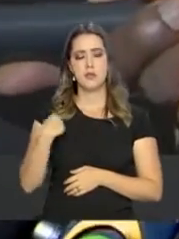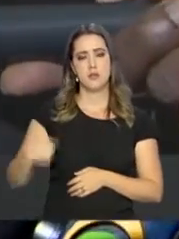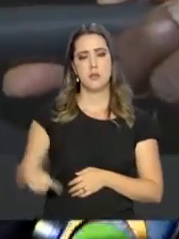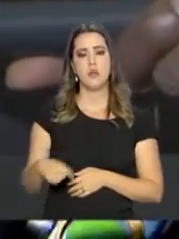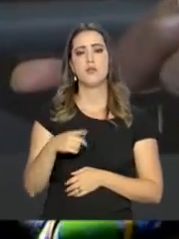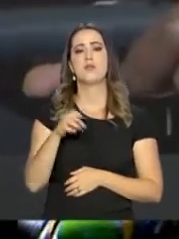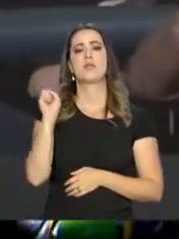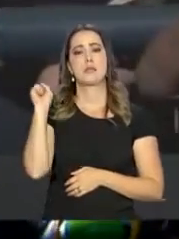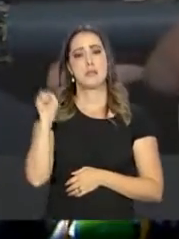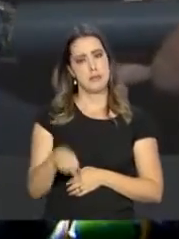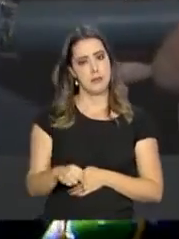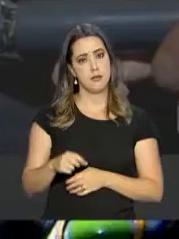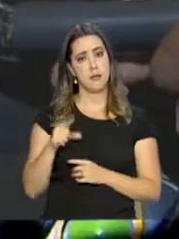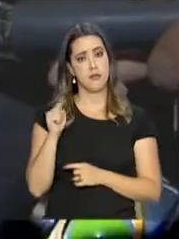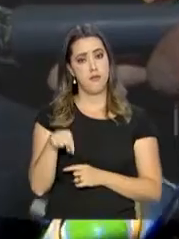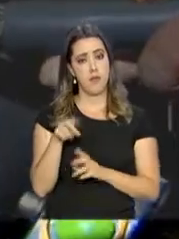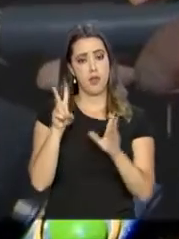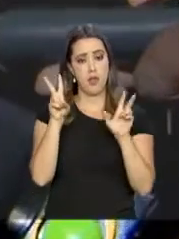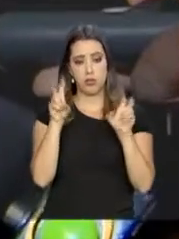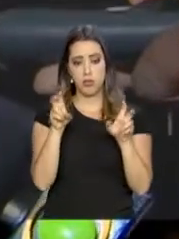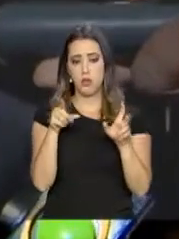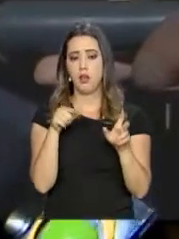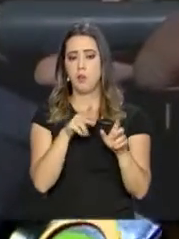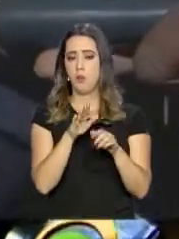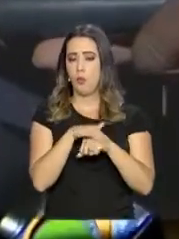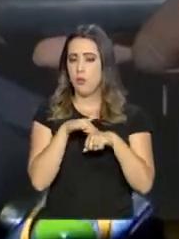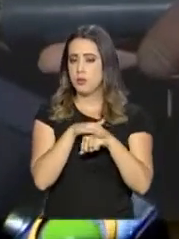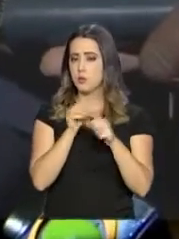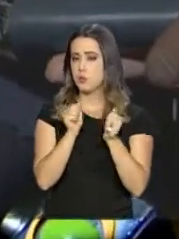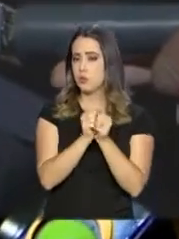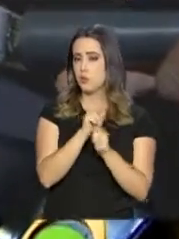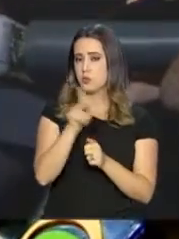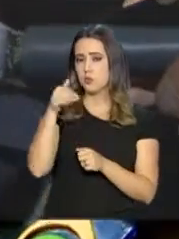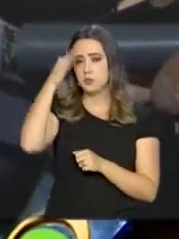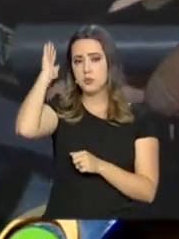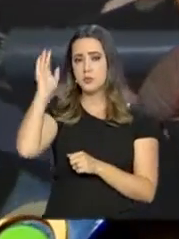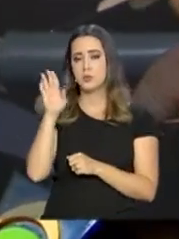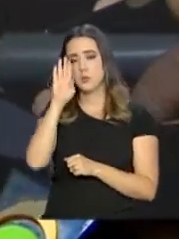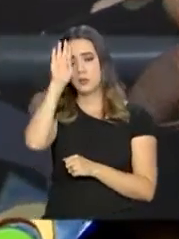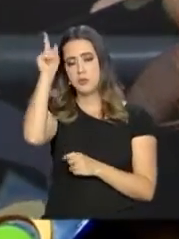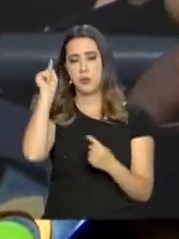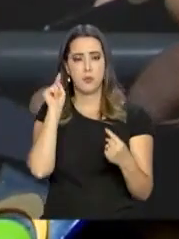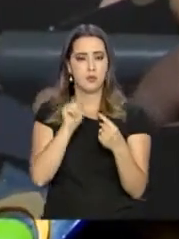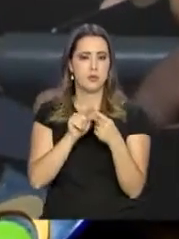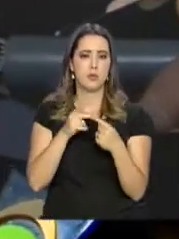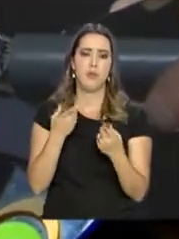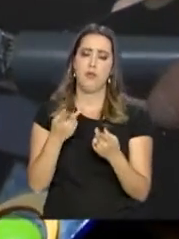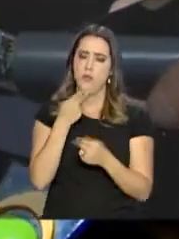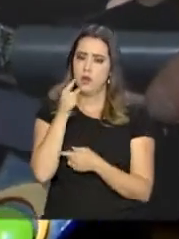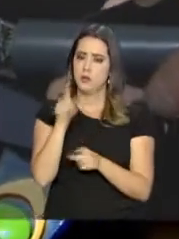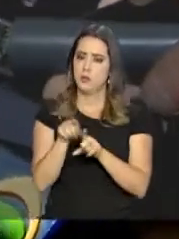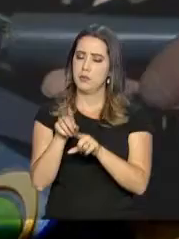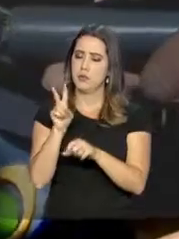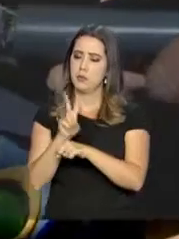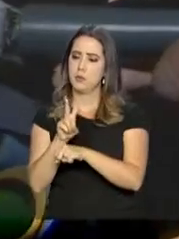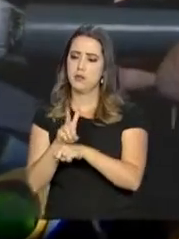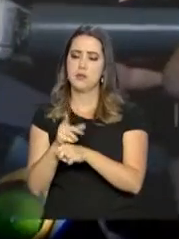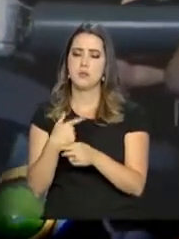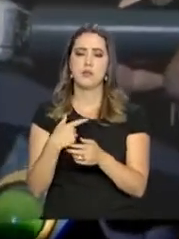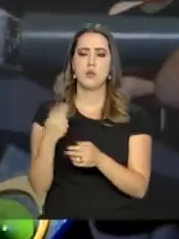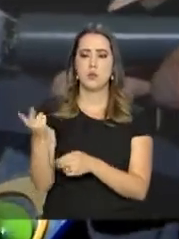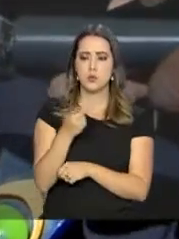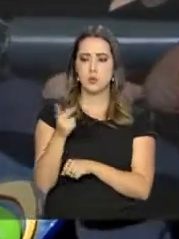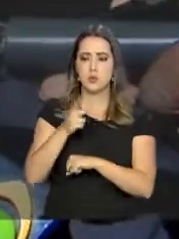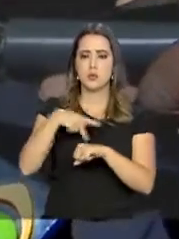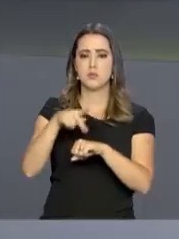tratar esses assuntos colocados pelo presidente Temer como prioridade e quer ampliar o mercado, falou também em questão de protecionismo e os dois países têm mercados